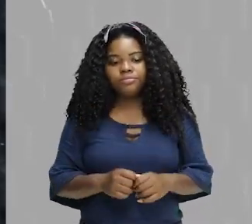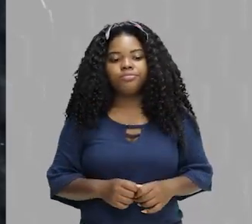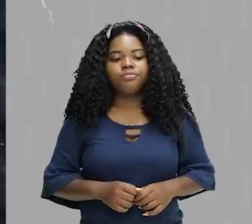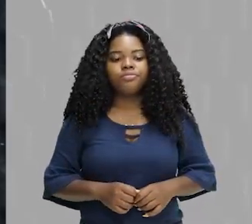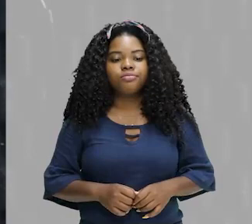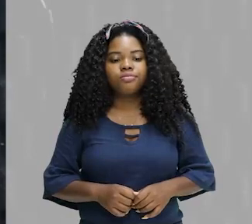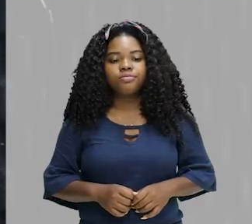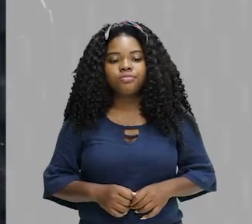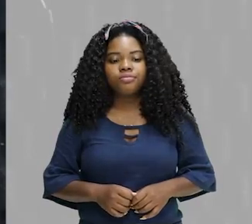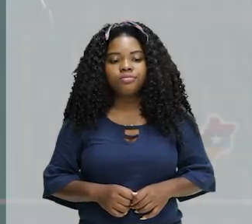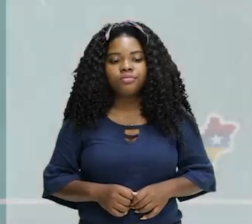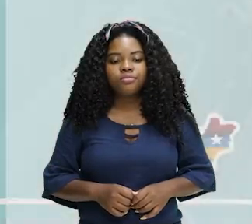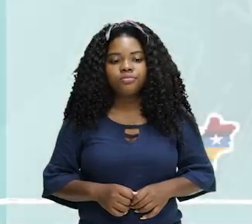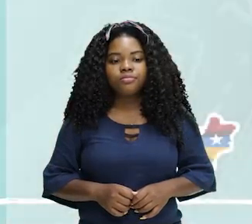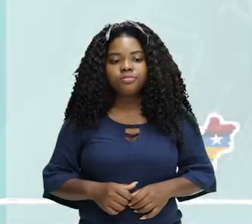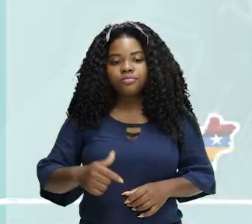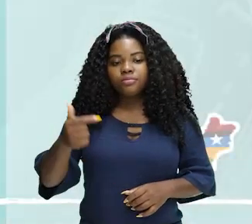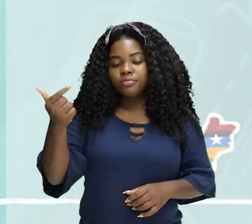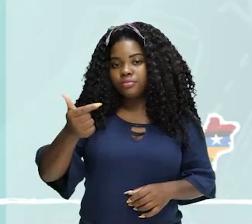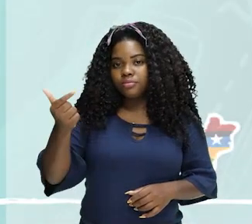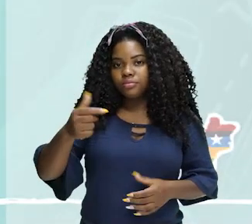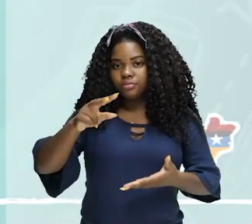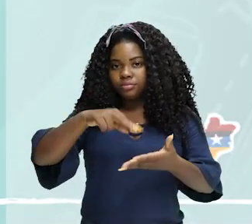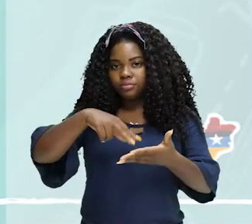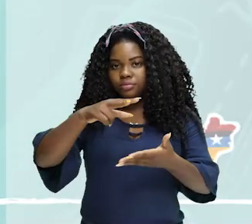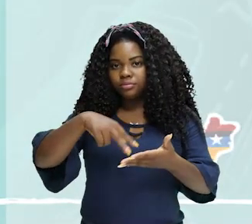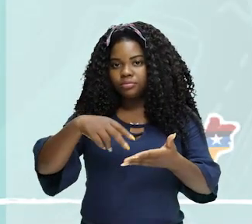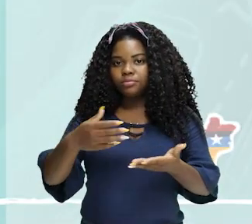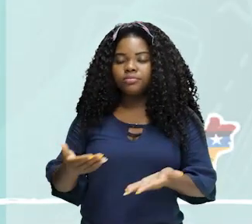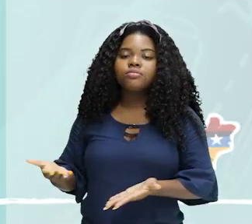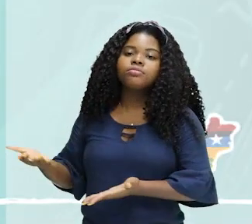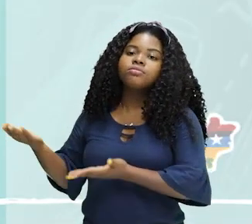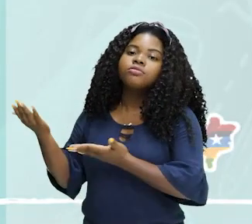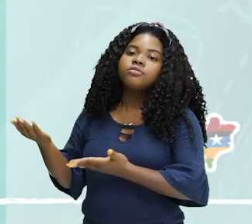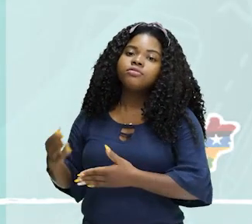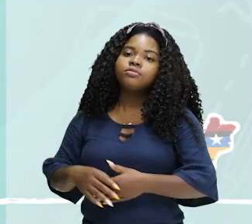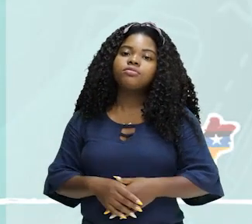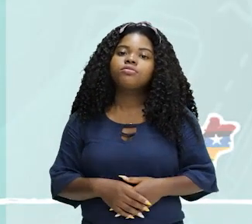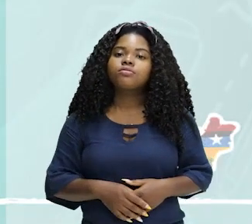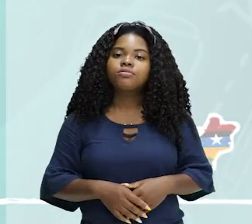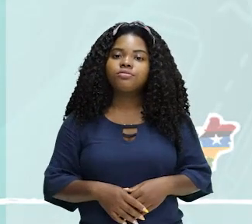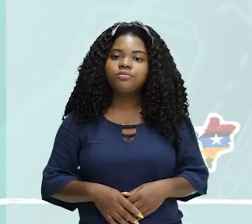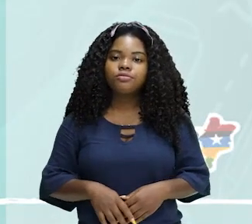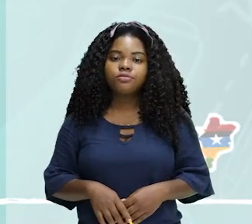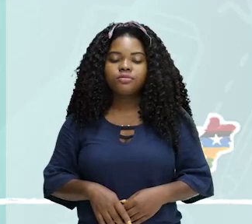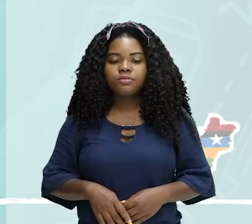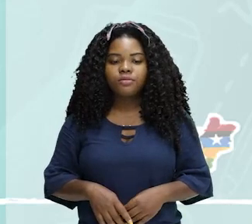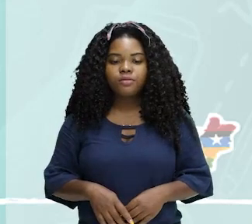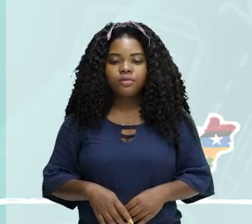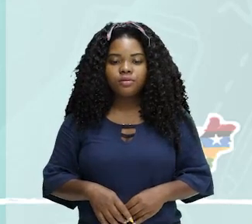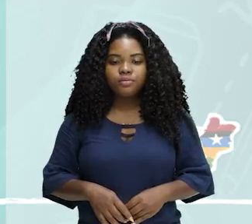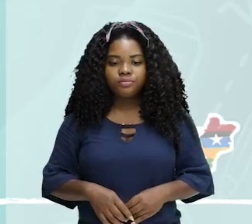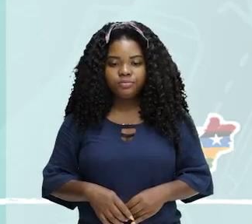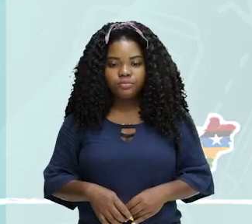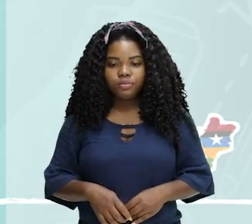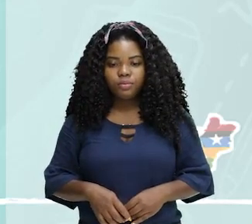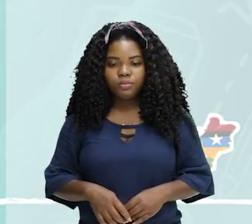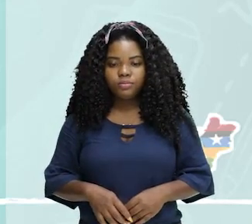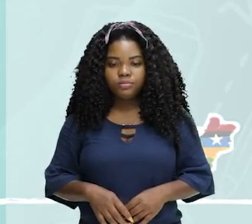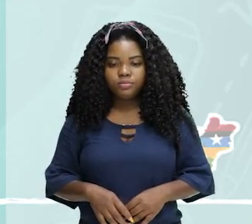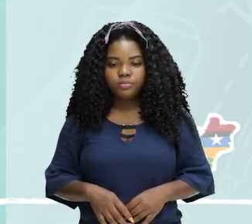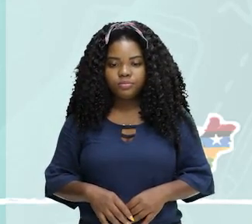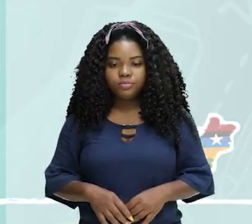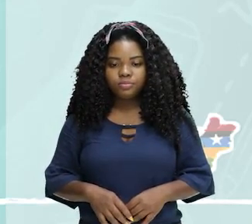de vegetais. Vamos agora para a próxima questão. Olha só. com o objetivo de resolver o problema